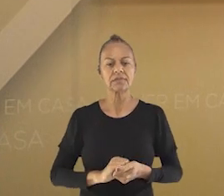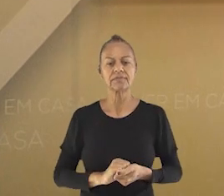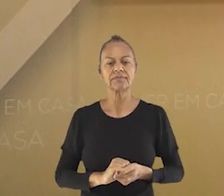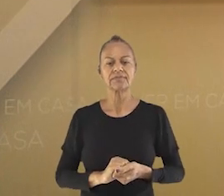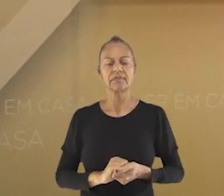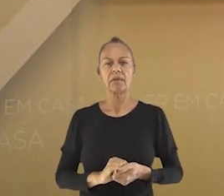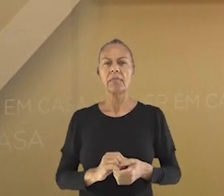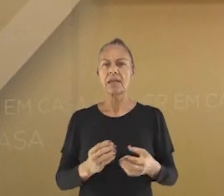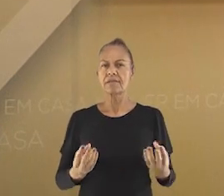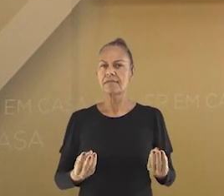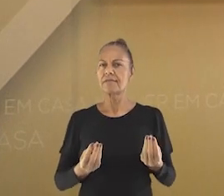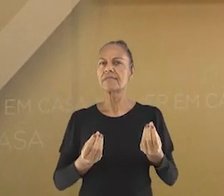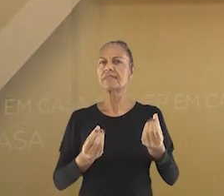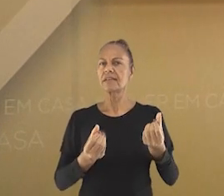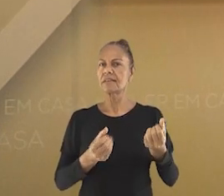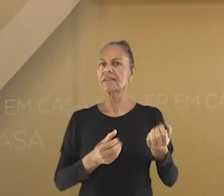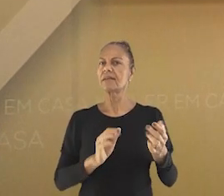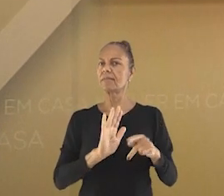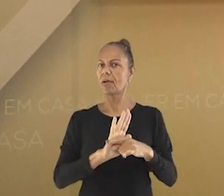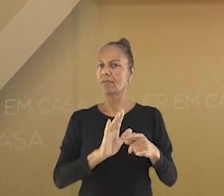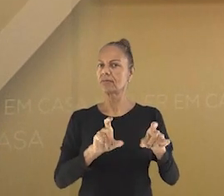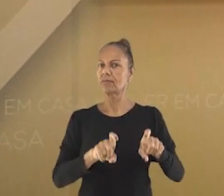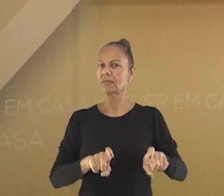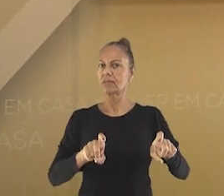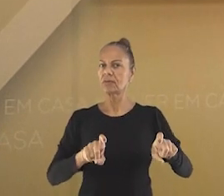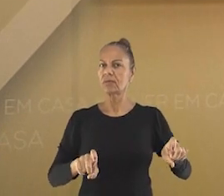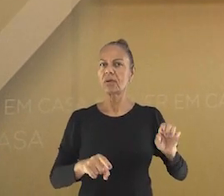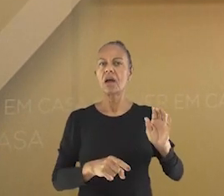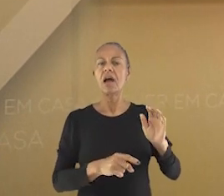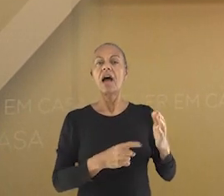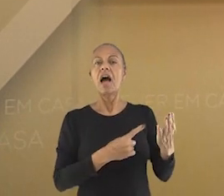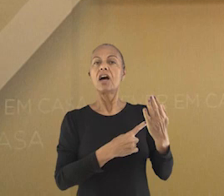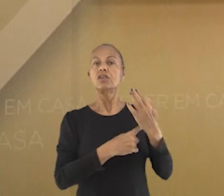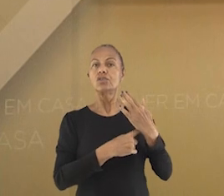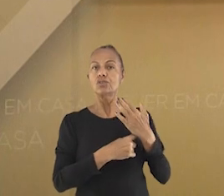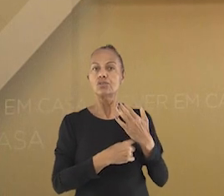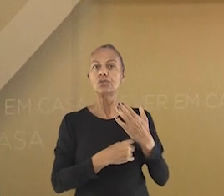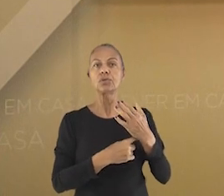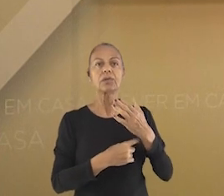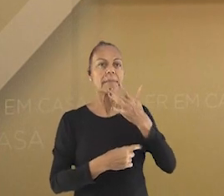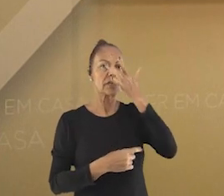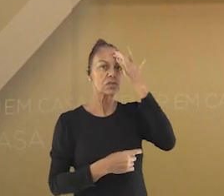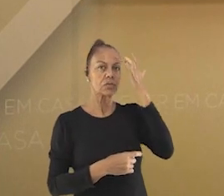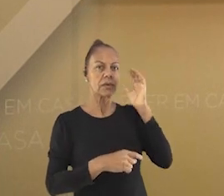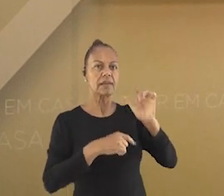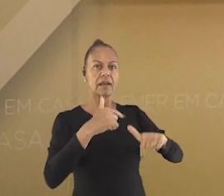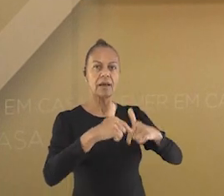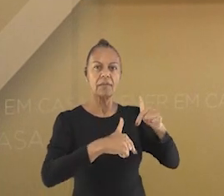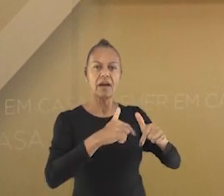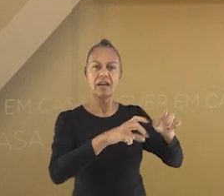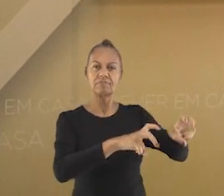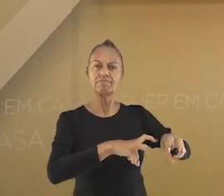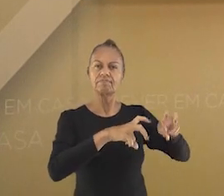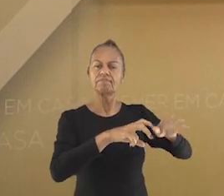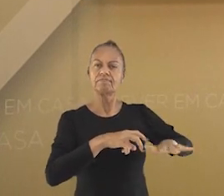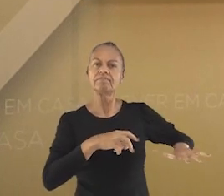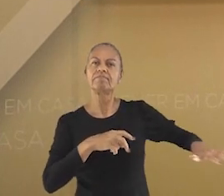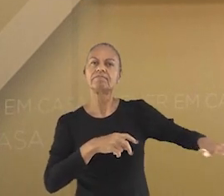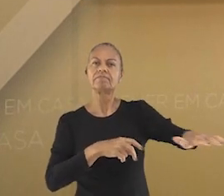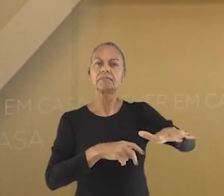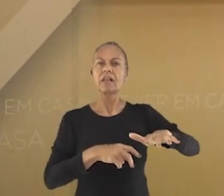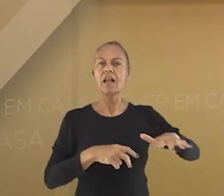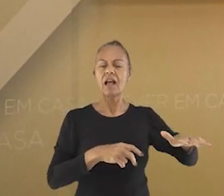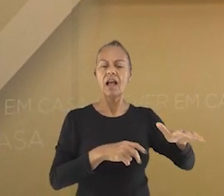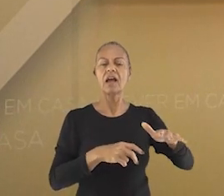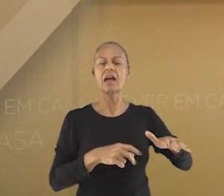eficiência de computadores. Ela ajuda o agricultor a processar e analisar os dados gerados